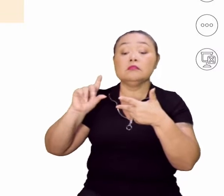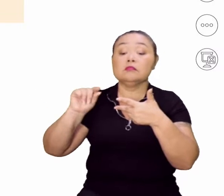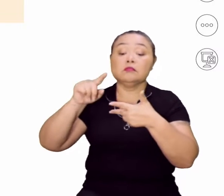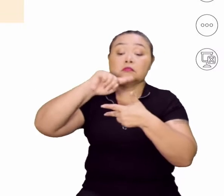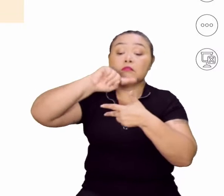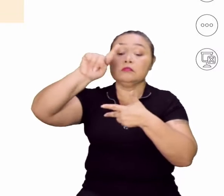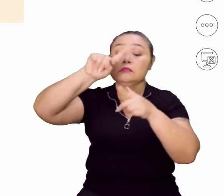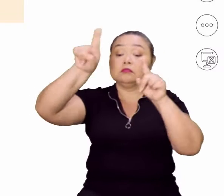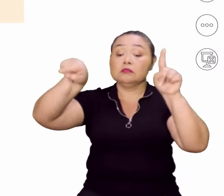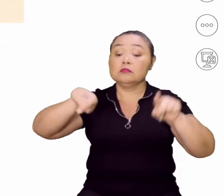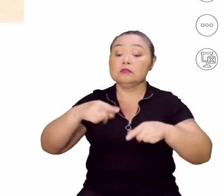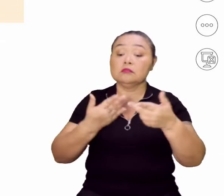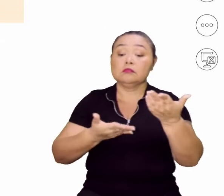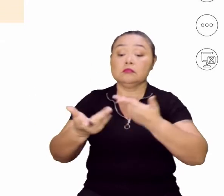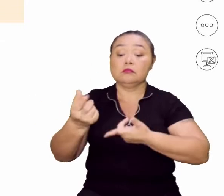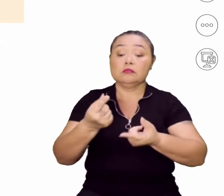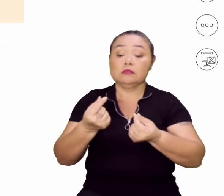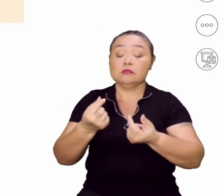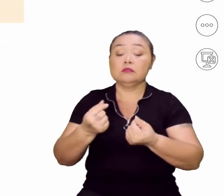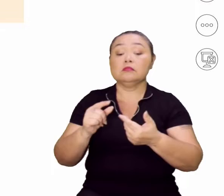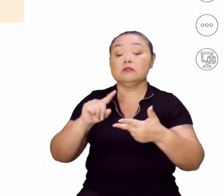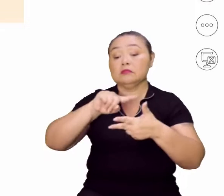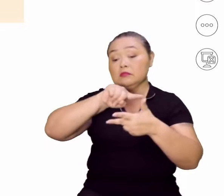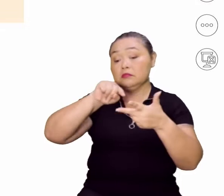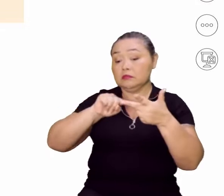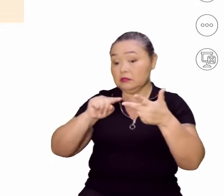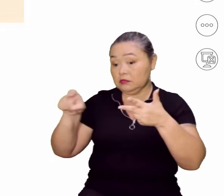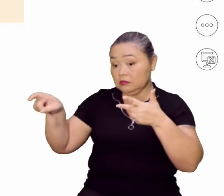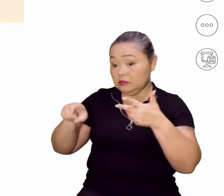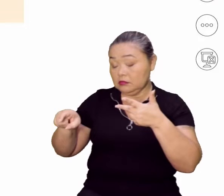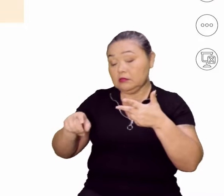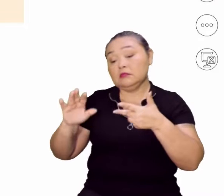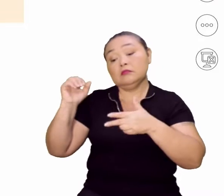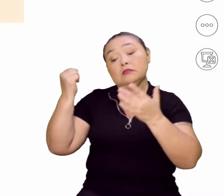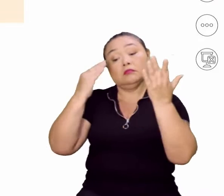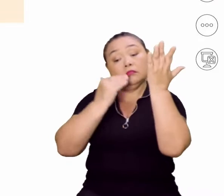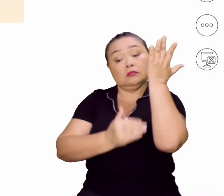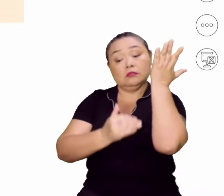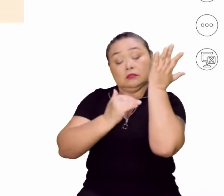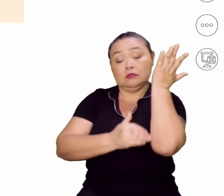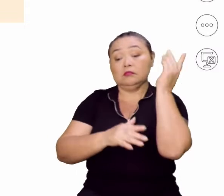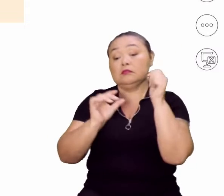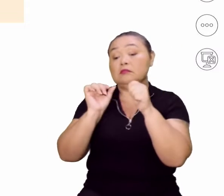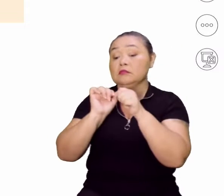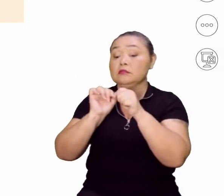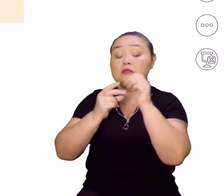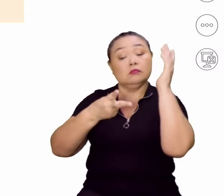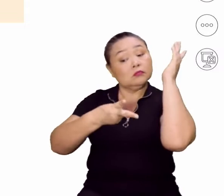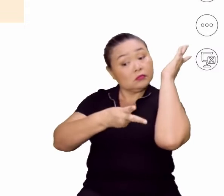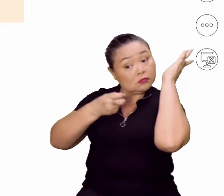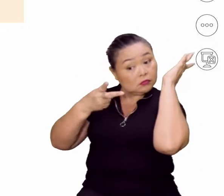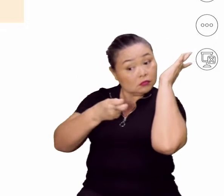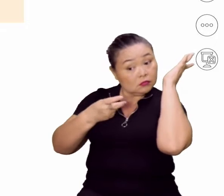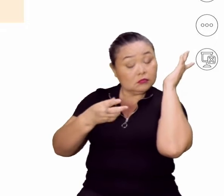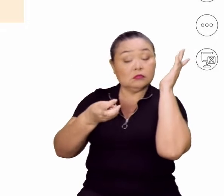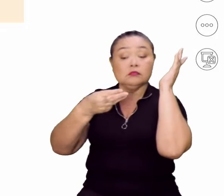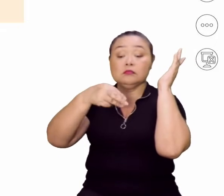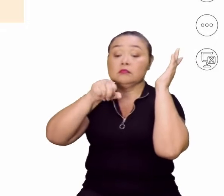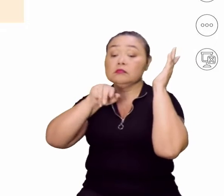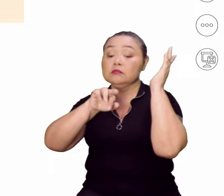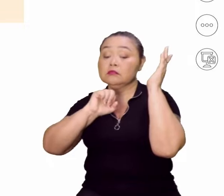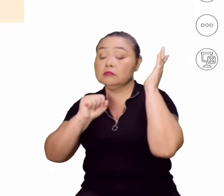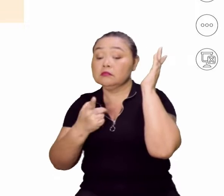setor terciário, setor de serviços. E o setor primário, né, é a madeireira, extrativismo